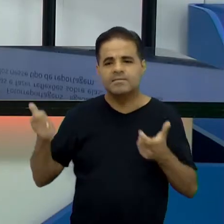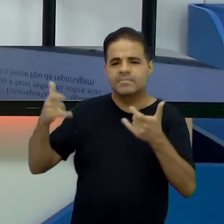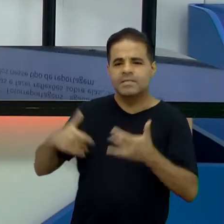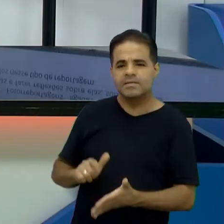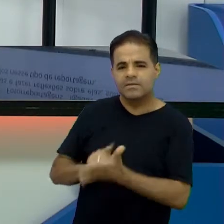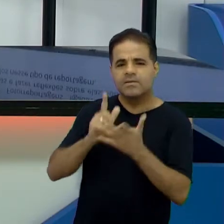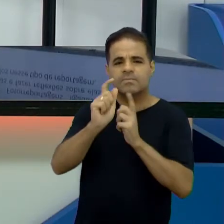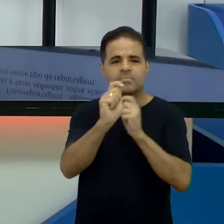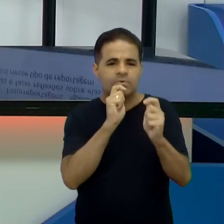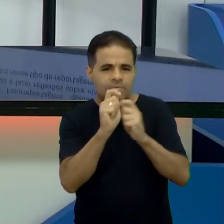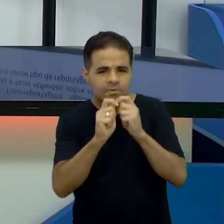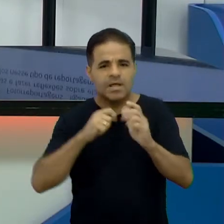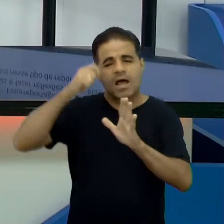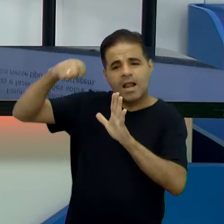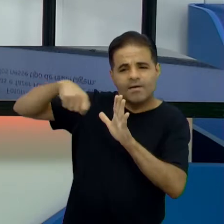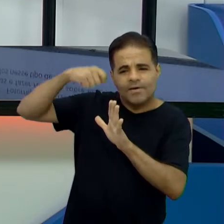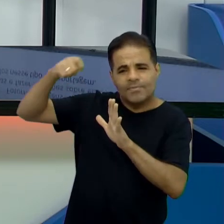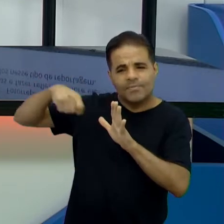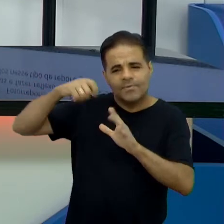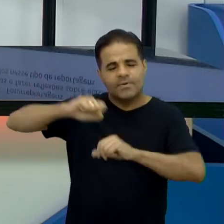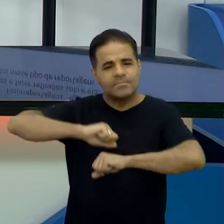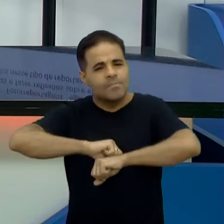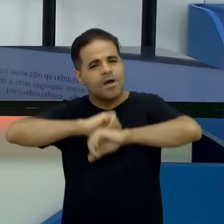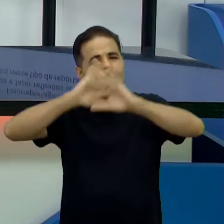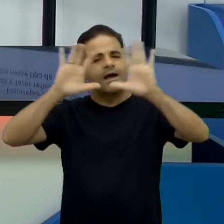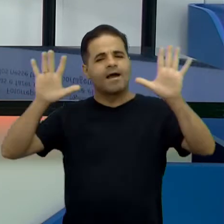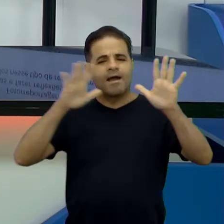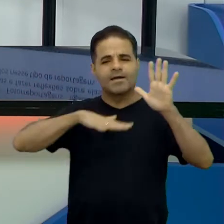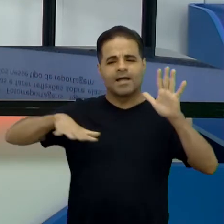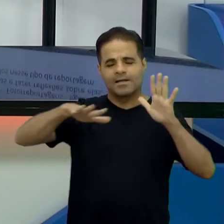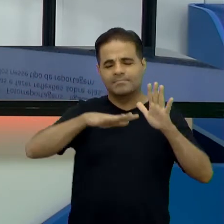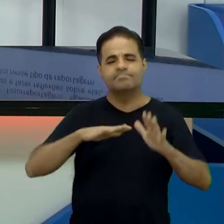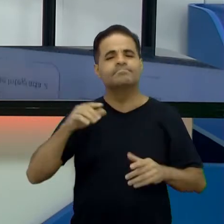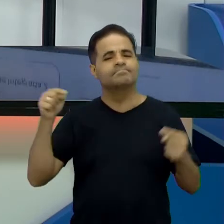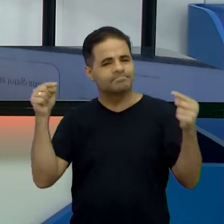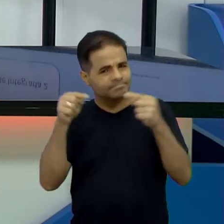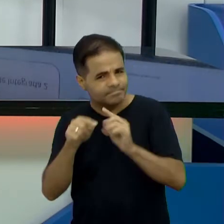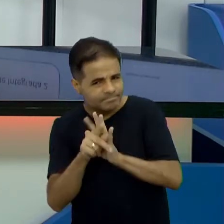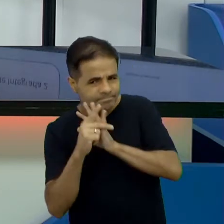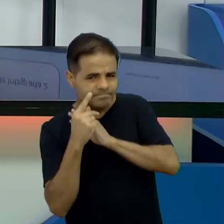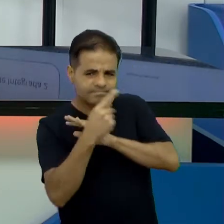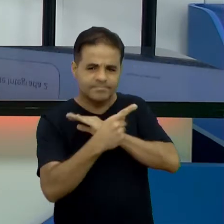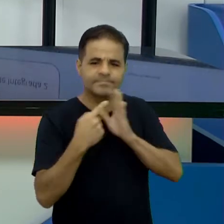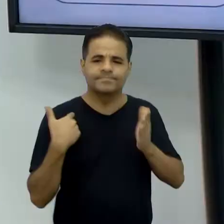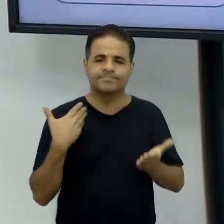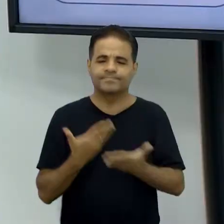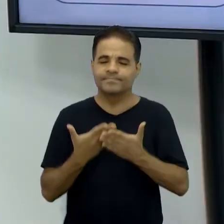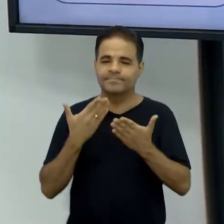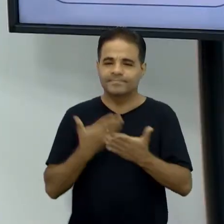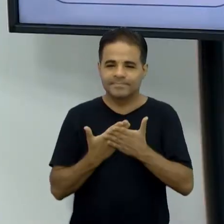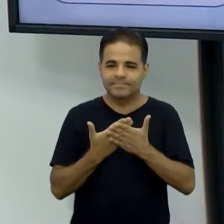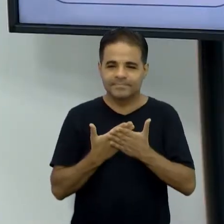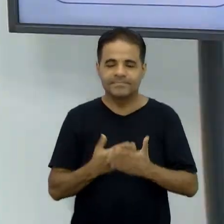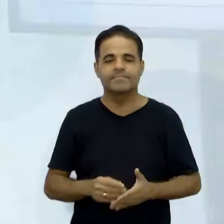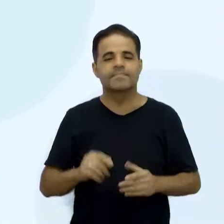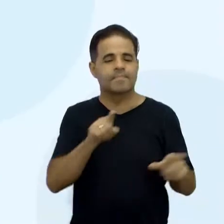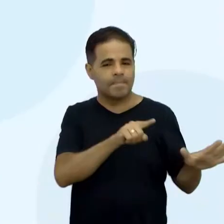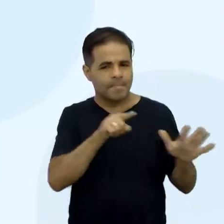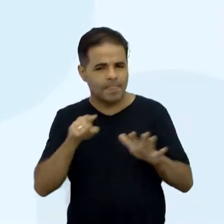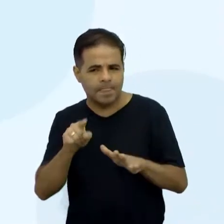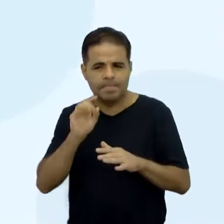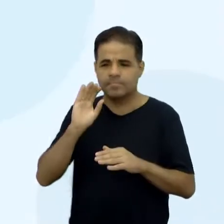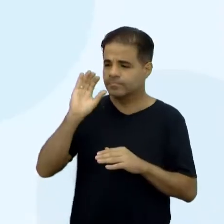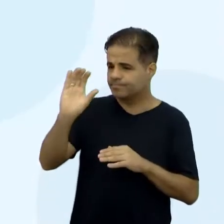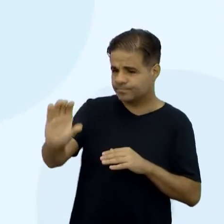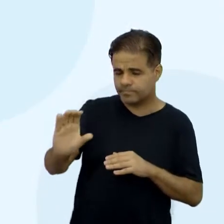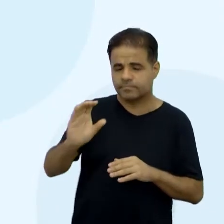jornalismo, microfone, gravador, para deixar um ambiente bem propício à nossa aula, que Estamos aí na semana 6,